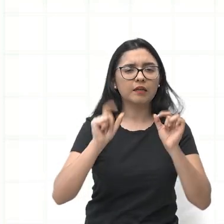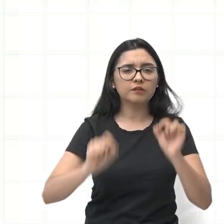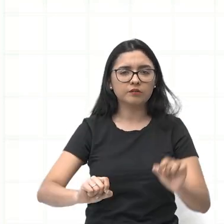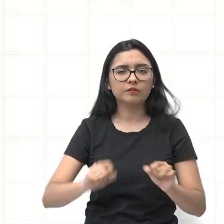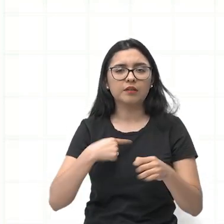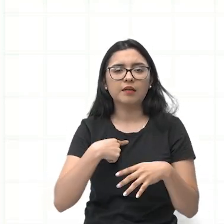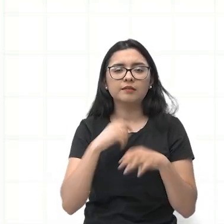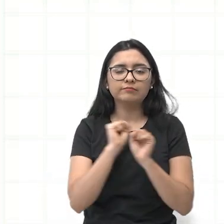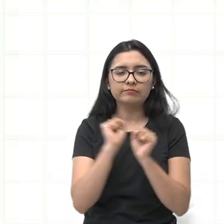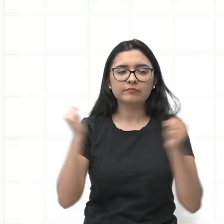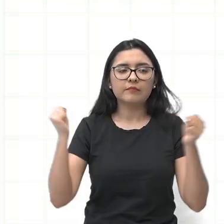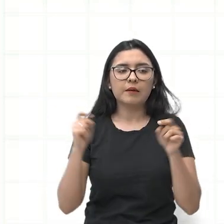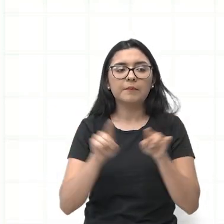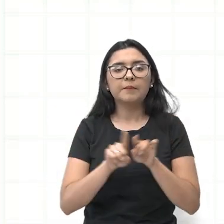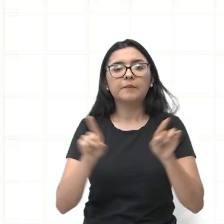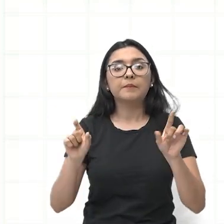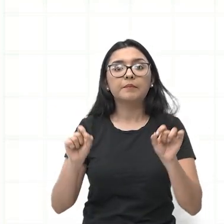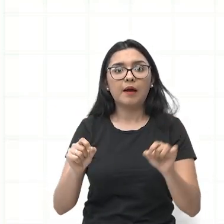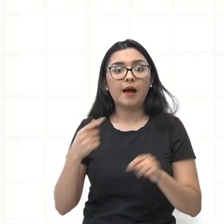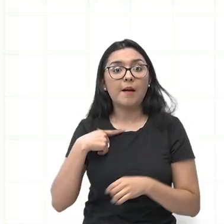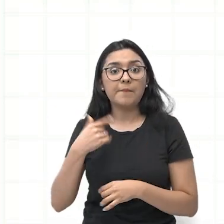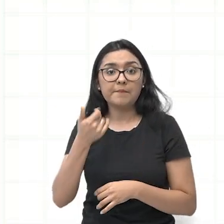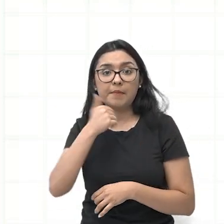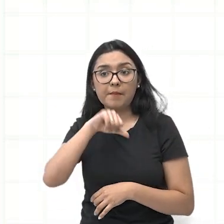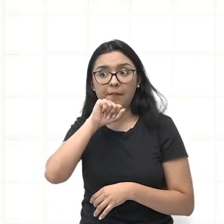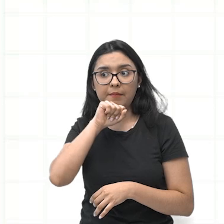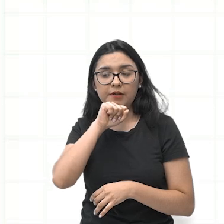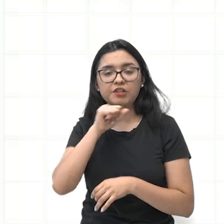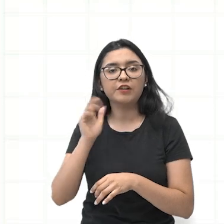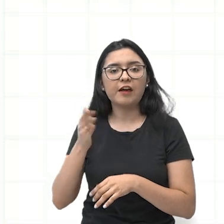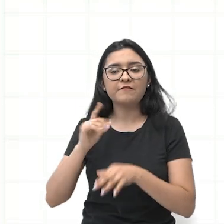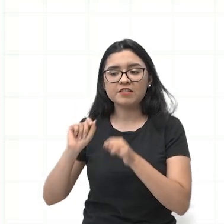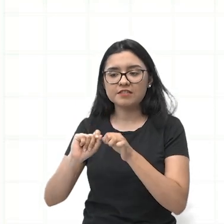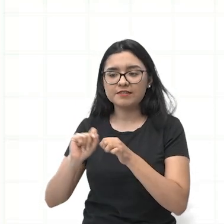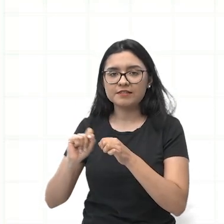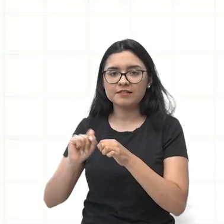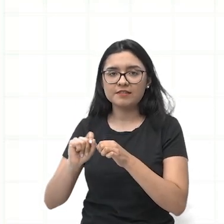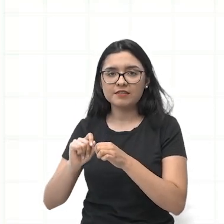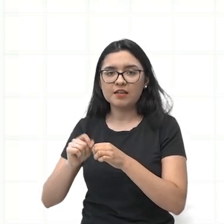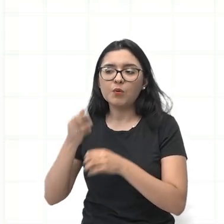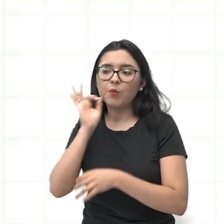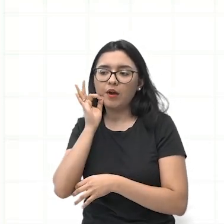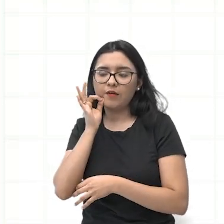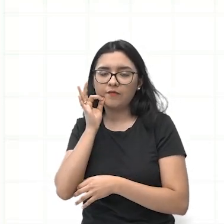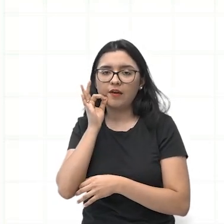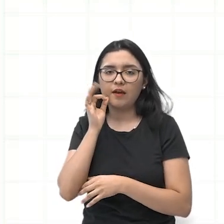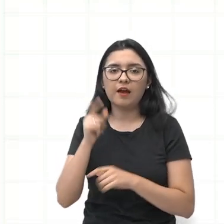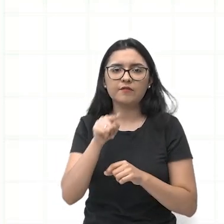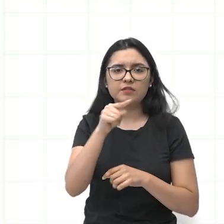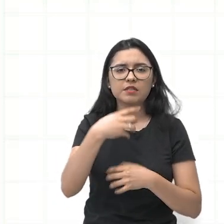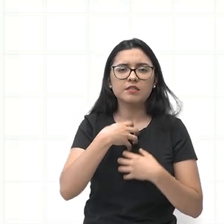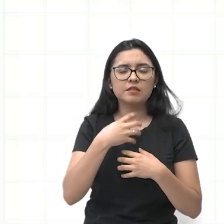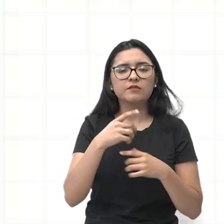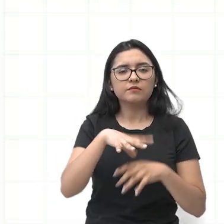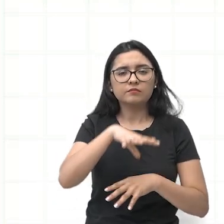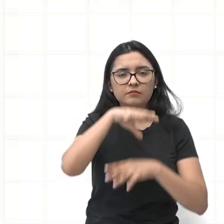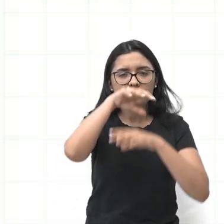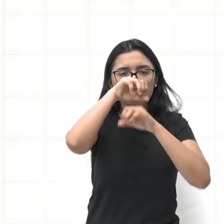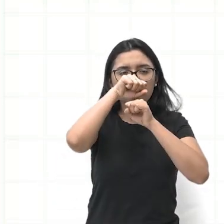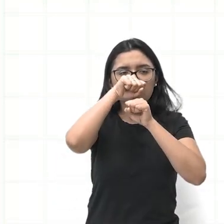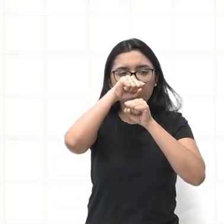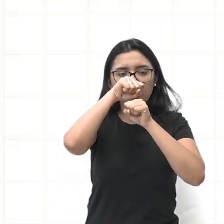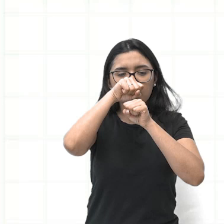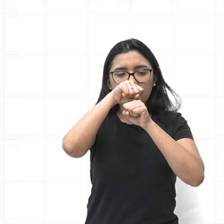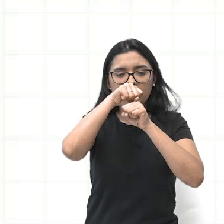tá com aquele soninho, mas a mamãe já fez o café, o cheiro não chega até você, aí você